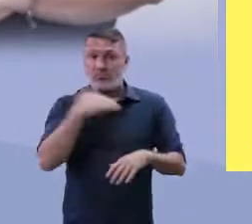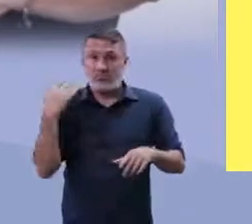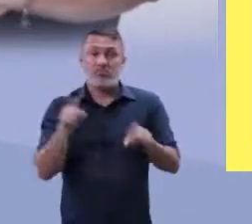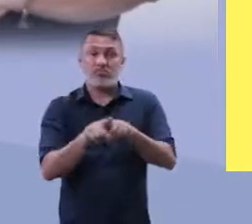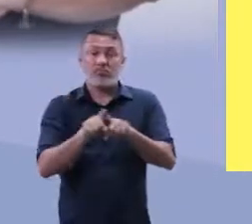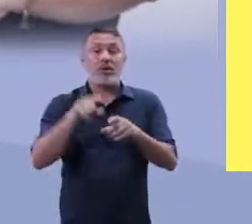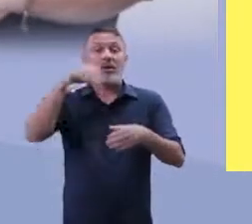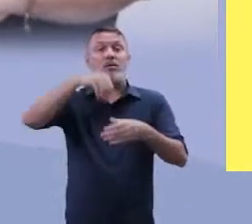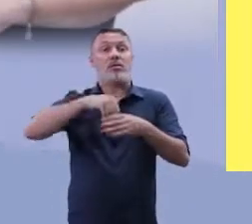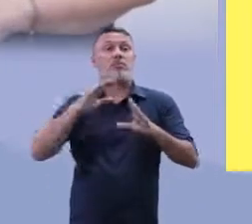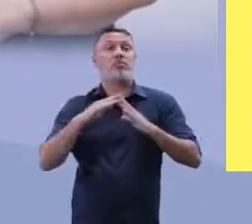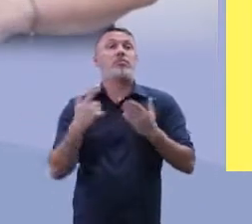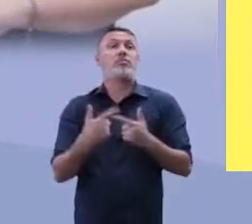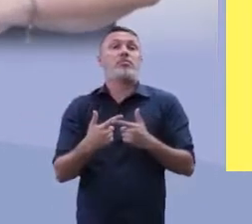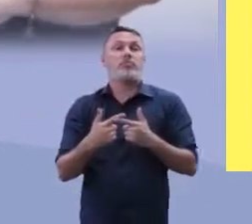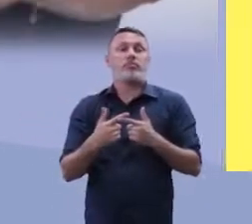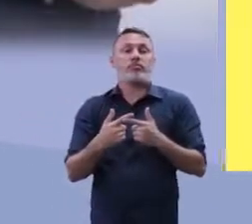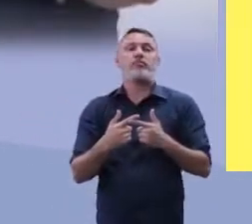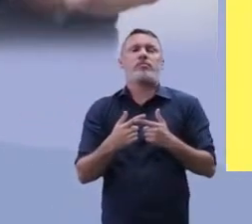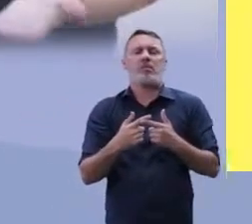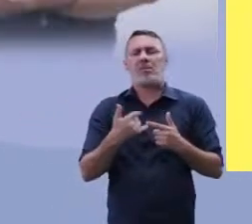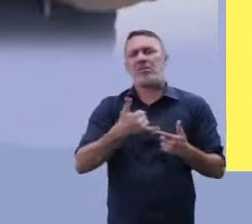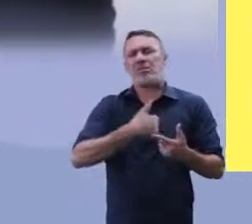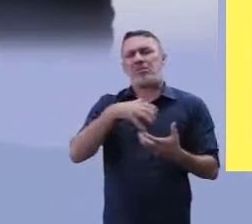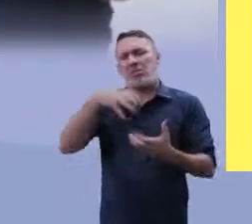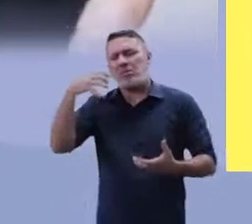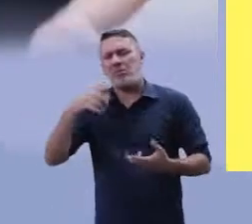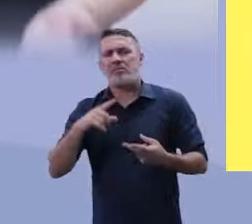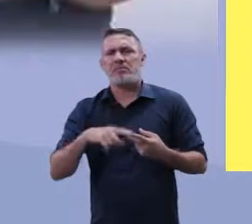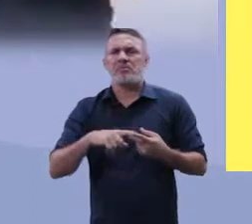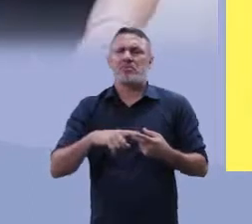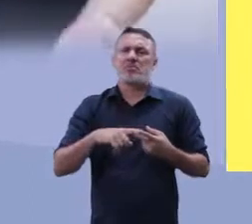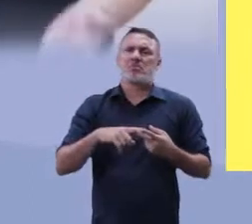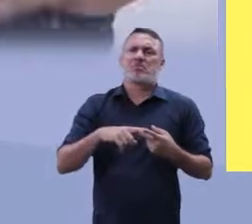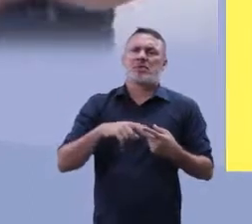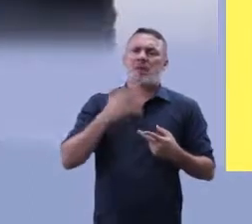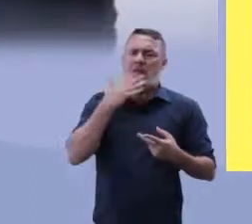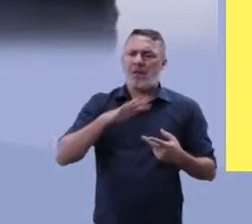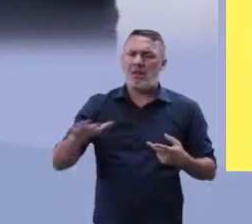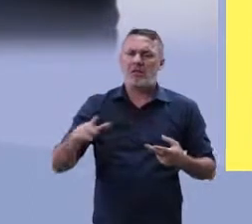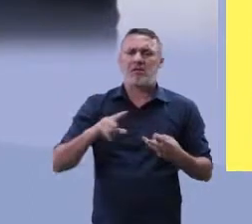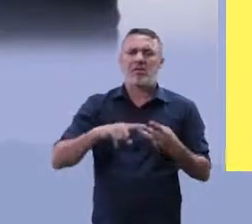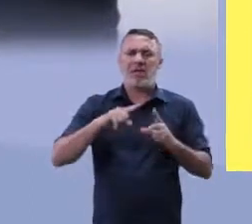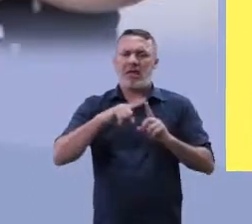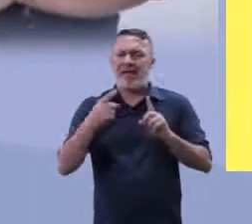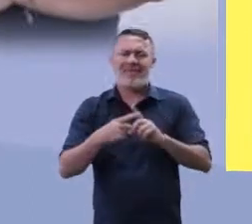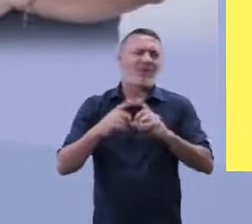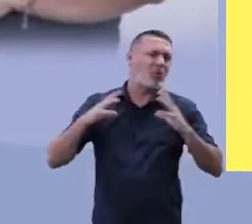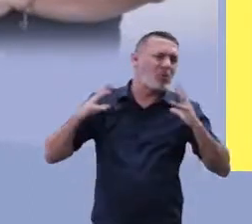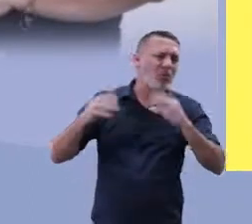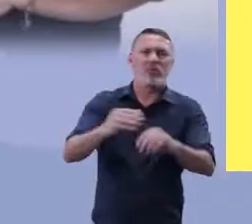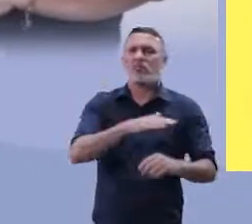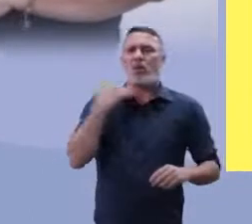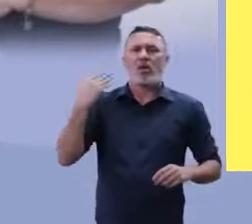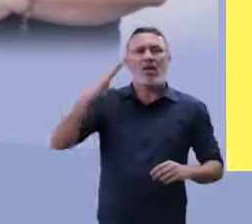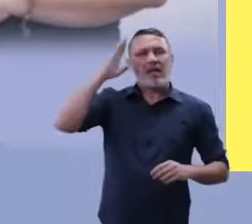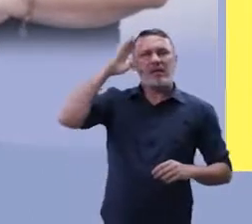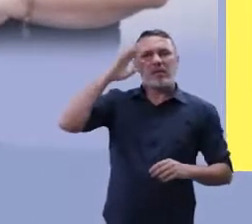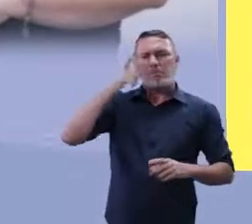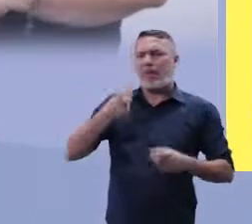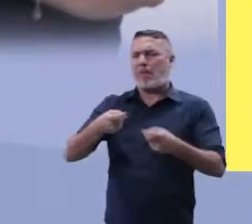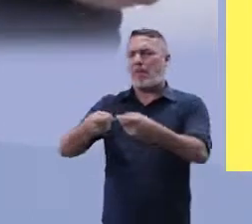outras pessoas dentro de uma igreja. Idosos, gestantes, crianças, todos vão morrer. E